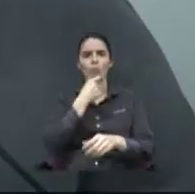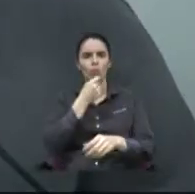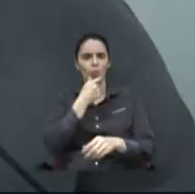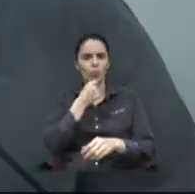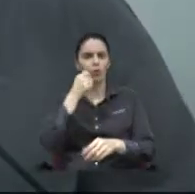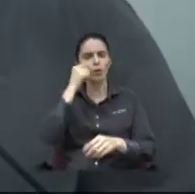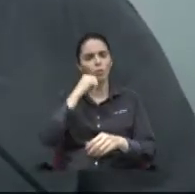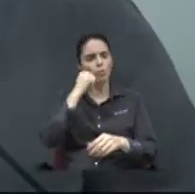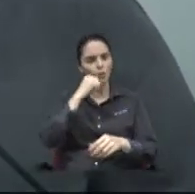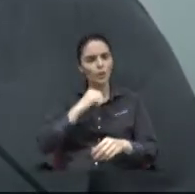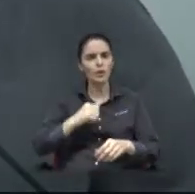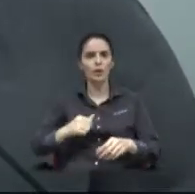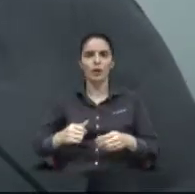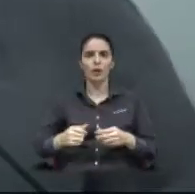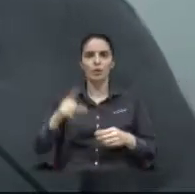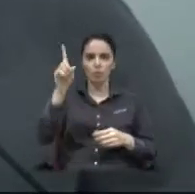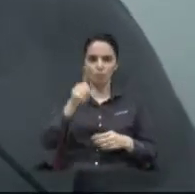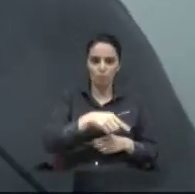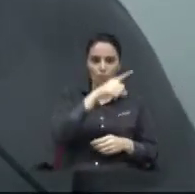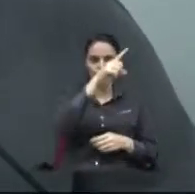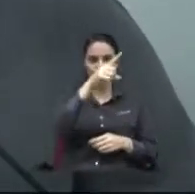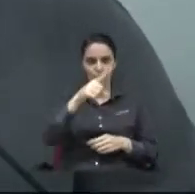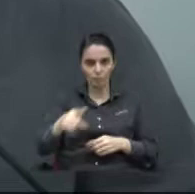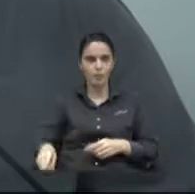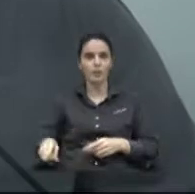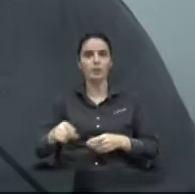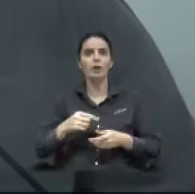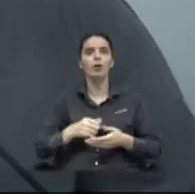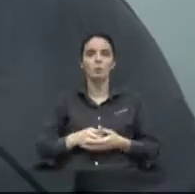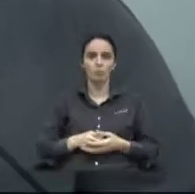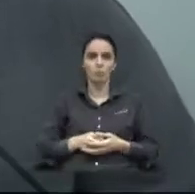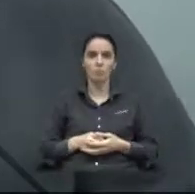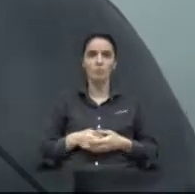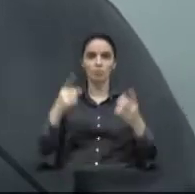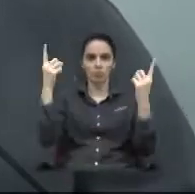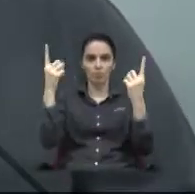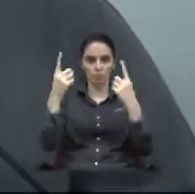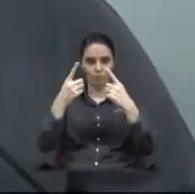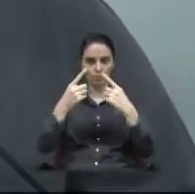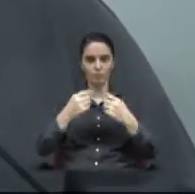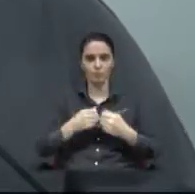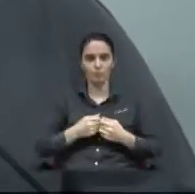de igual para igual então assim ela superou